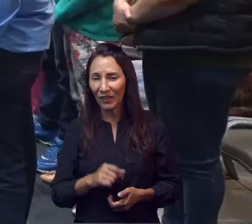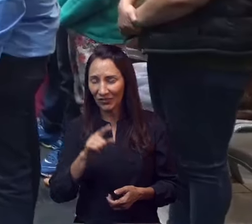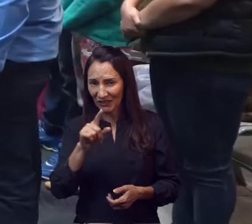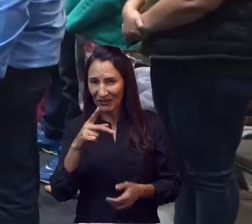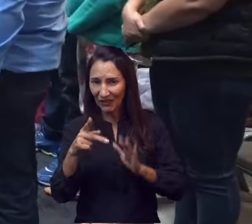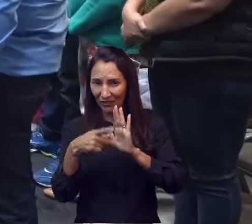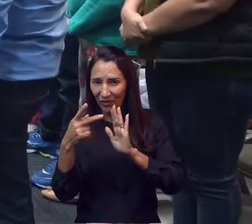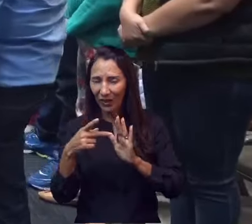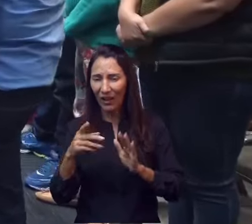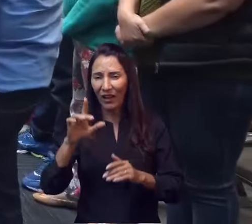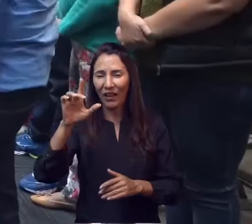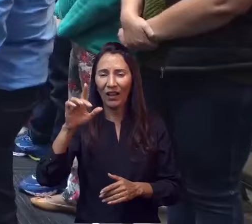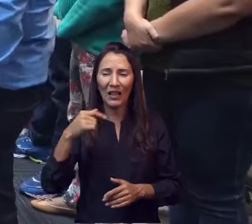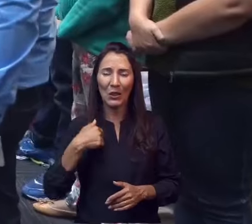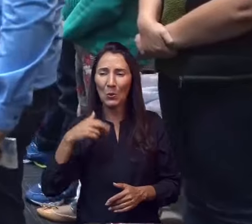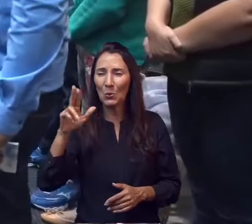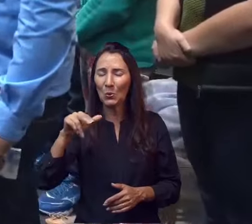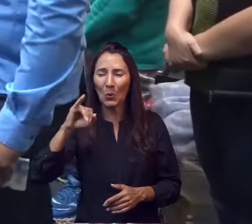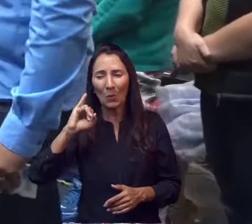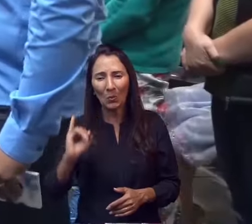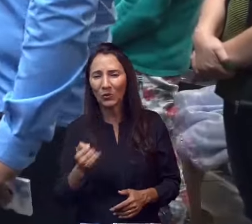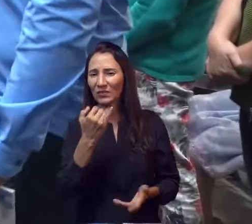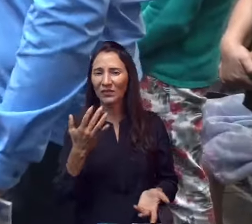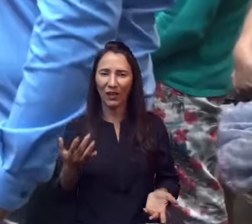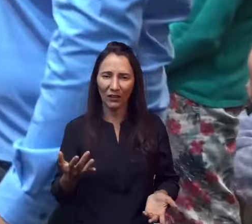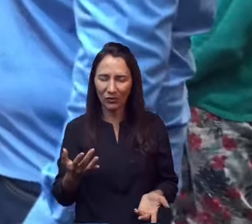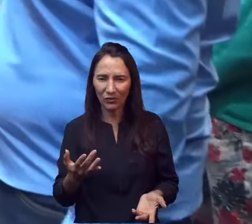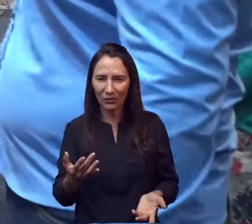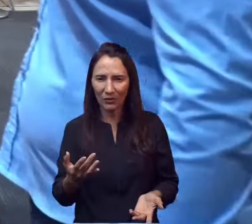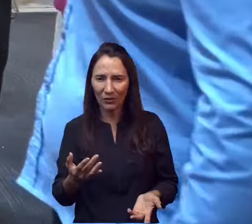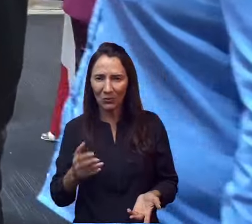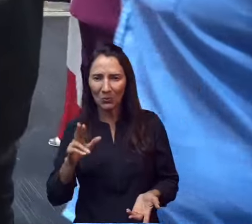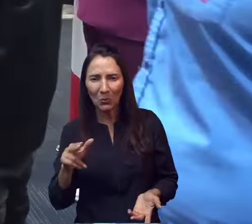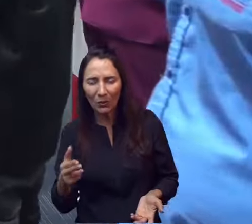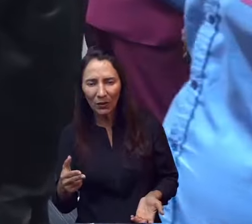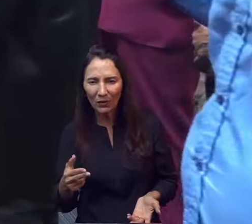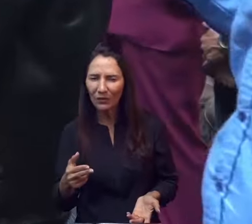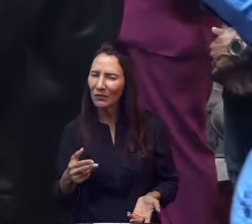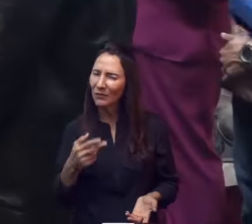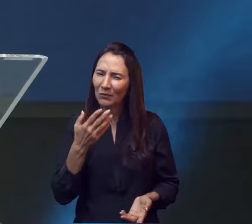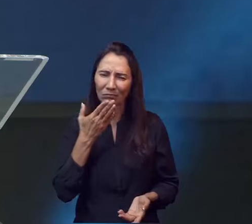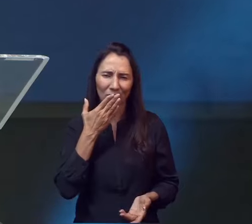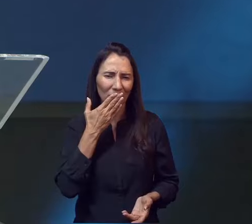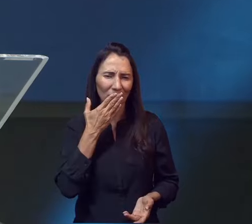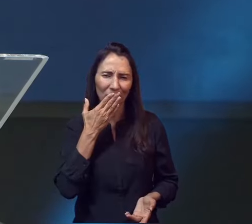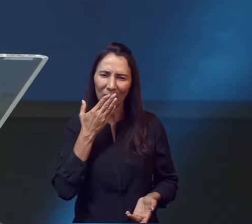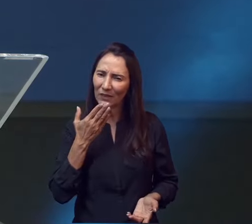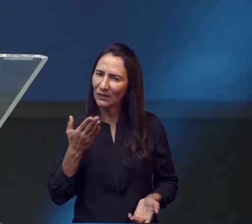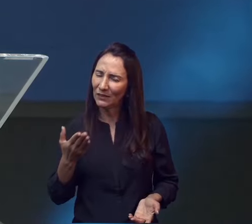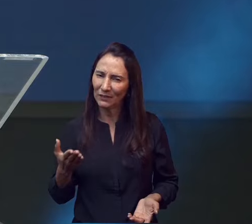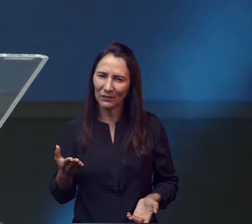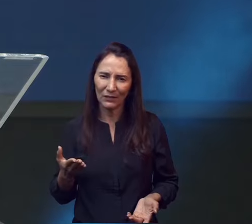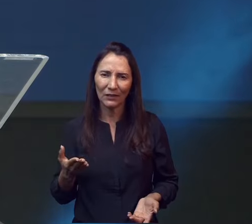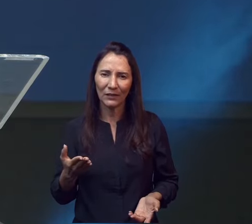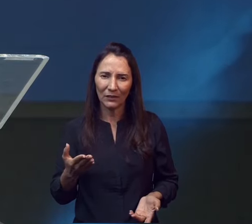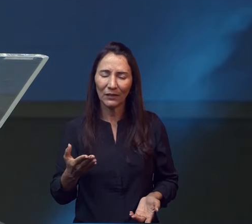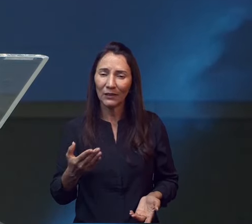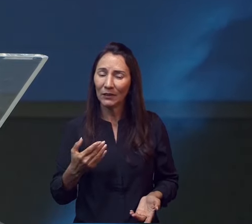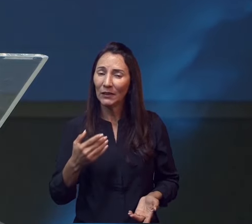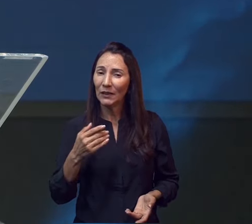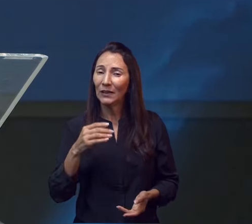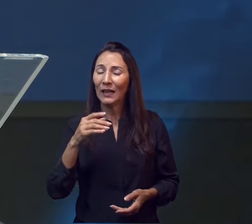te deu aqui hoje se ele vai te dar outro eu não sou Deus e não posso garantir porque eu não tenho domínio da minha vida dos outros mas eu